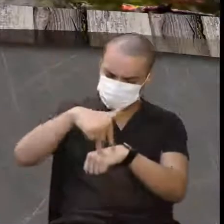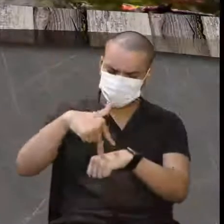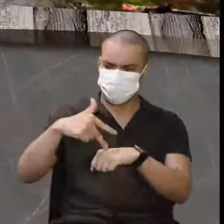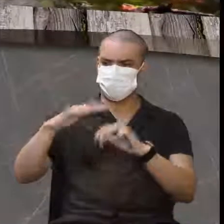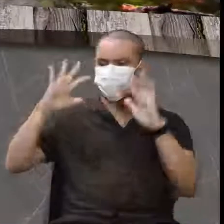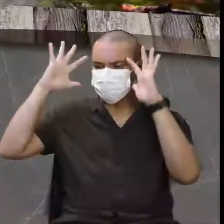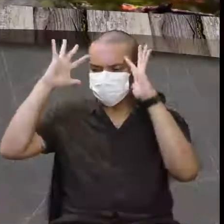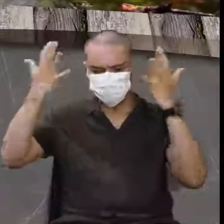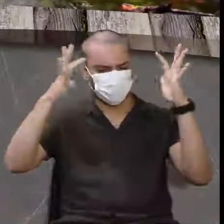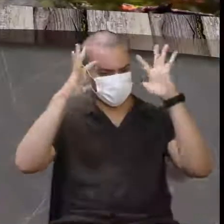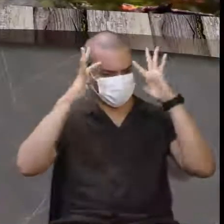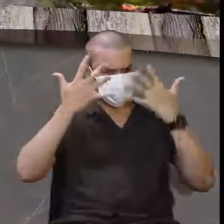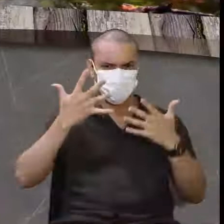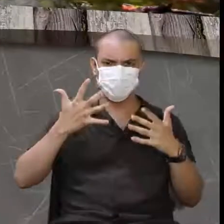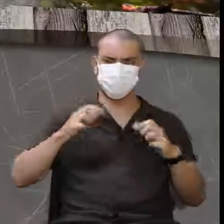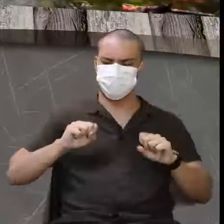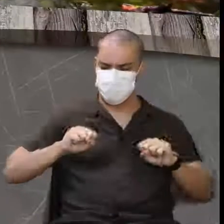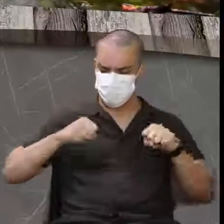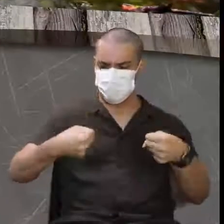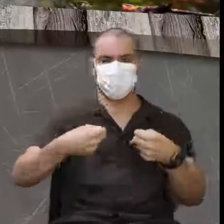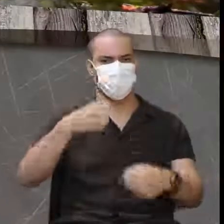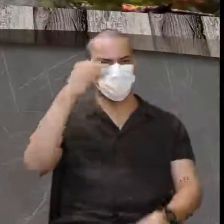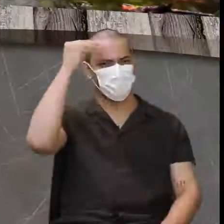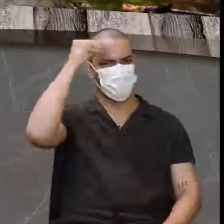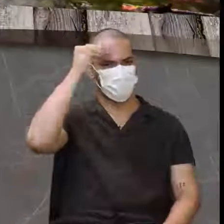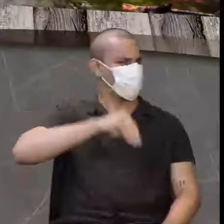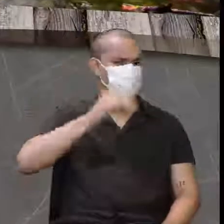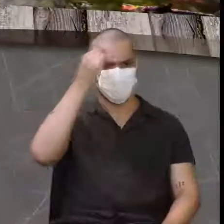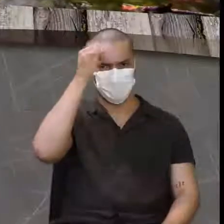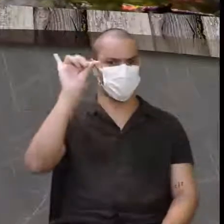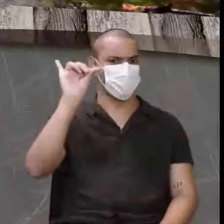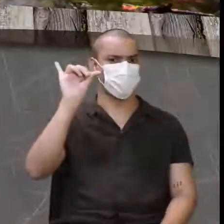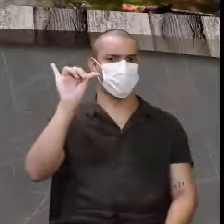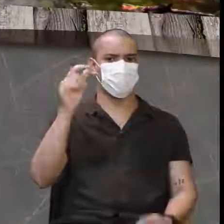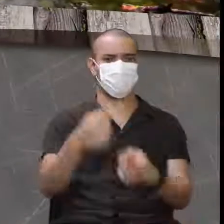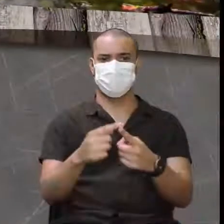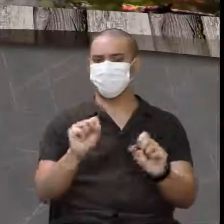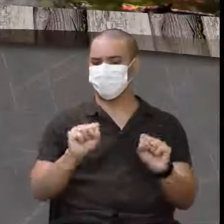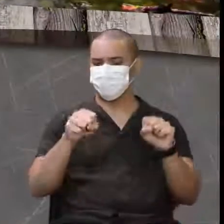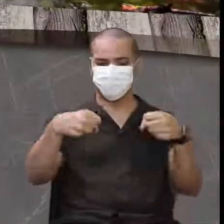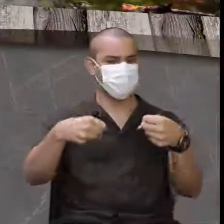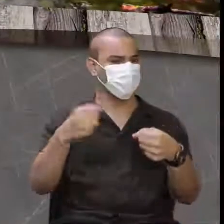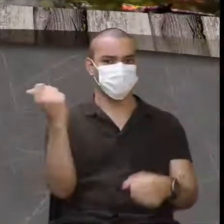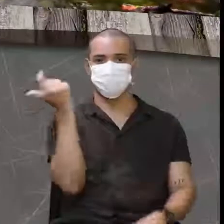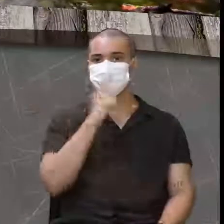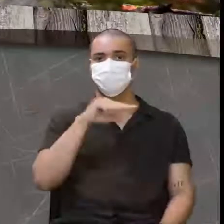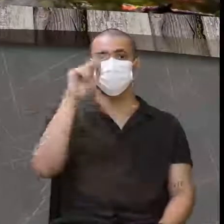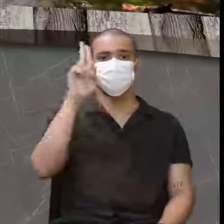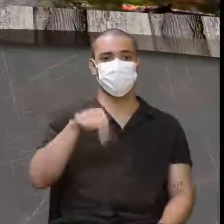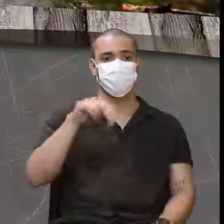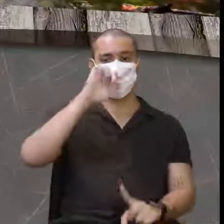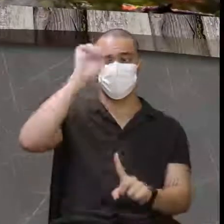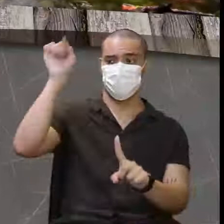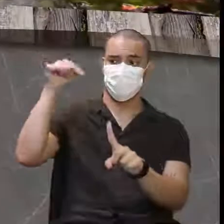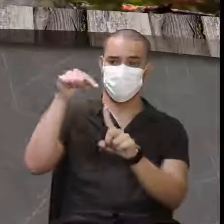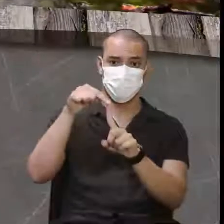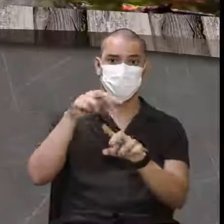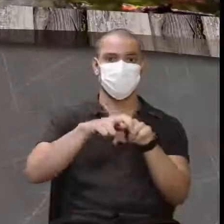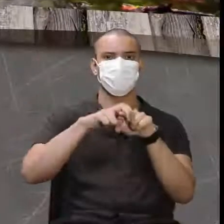isso e a sua perseverança. Porque se você não perseverar, você não vai conseguir alcançar nunca o seu objetivo. Ele